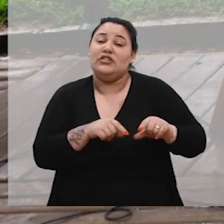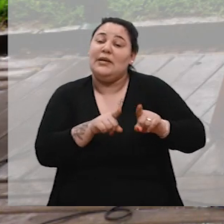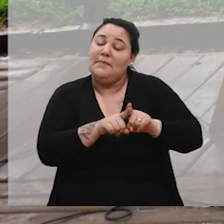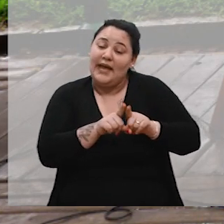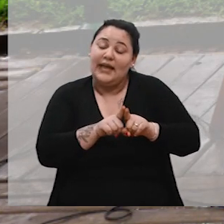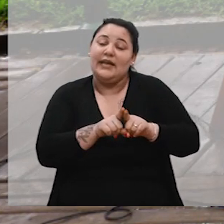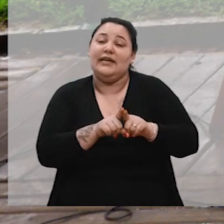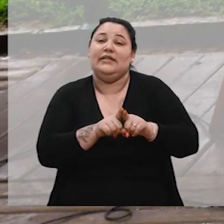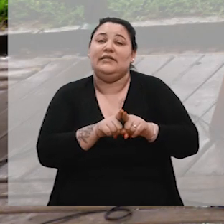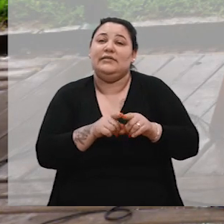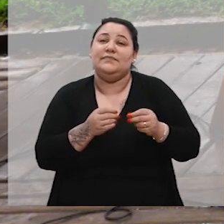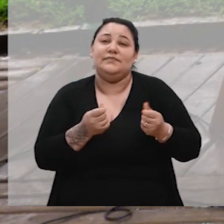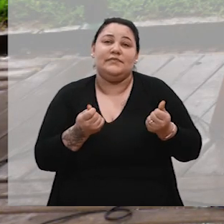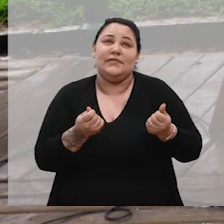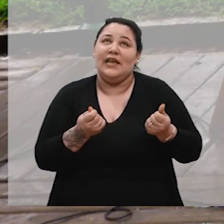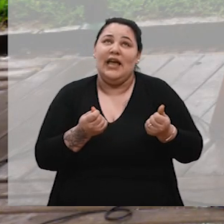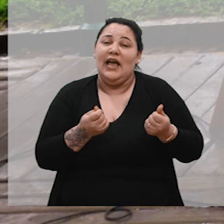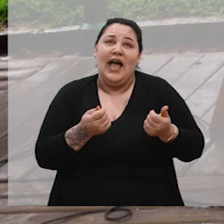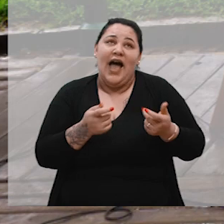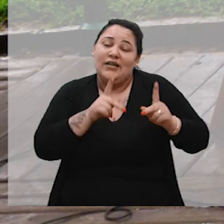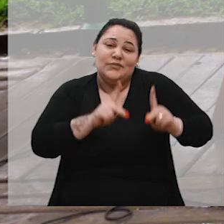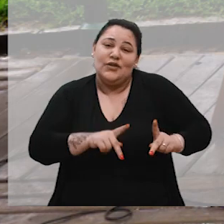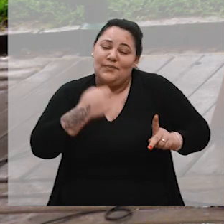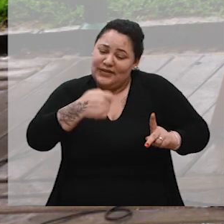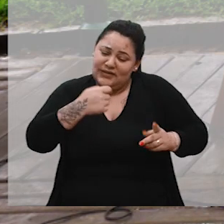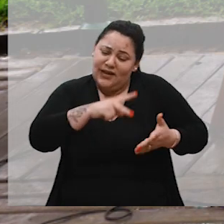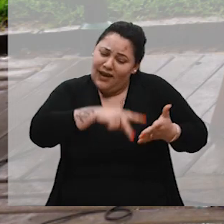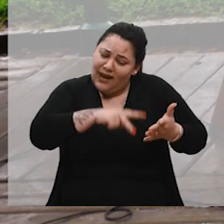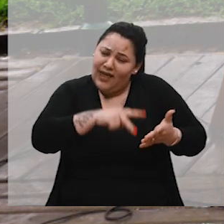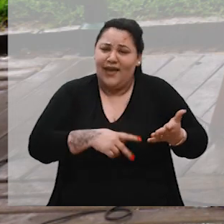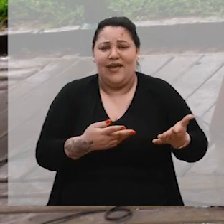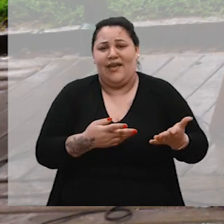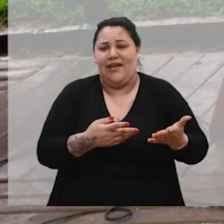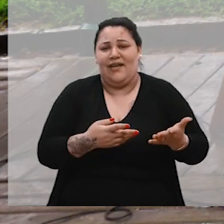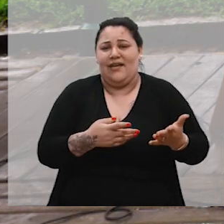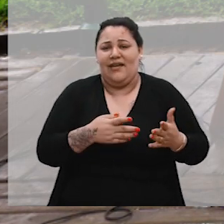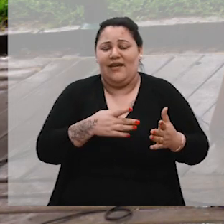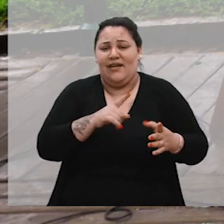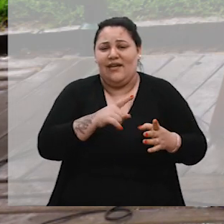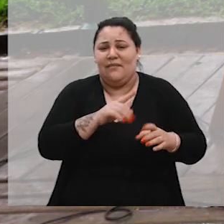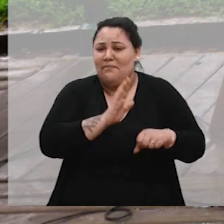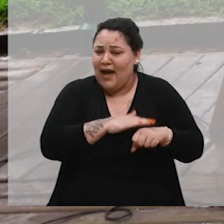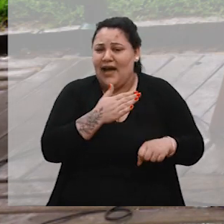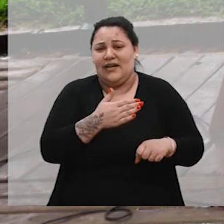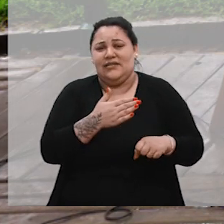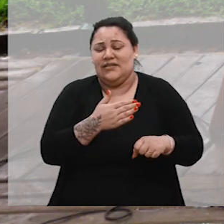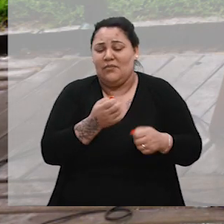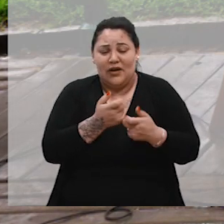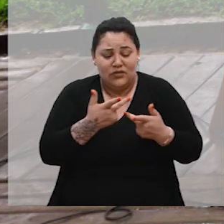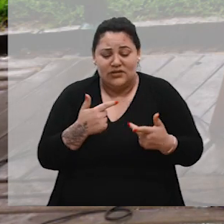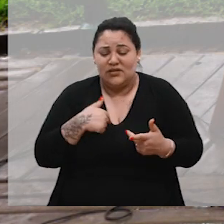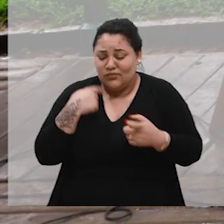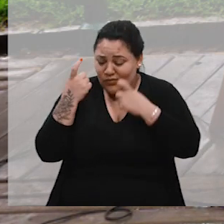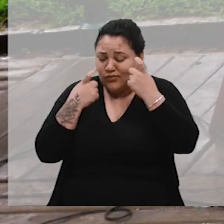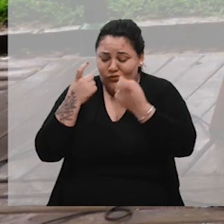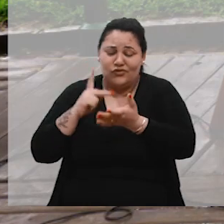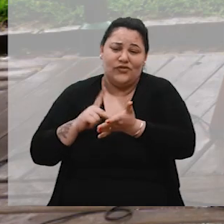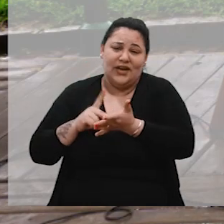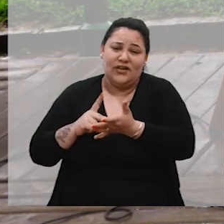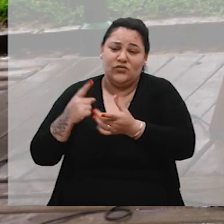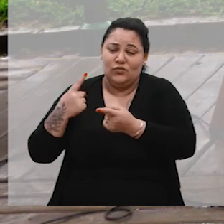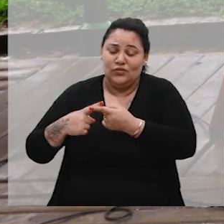bastante com... As pessoas precisam ler mais. Essa é uma questão que eu sempre me coloco.